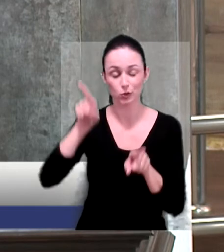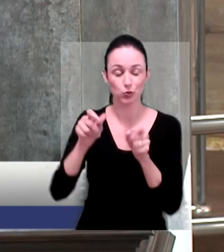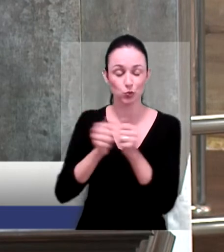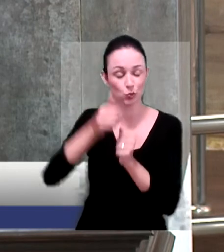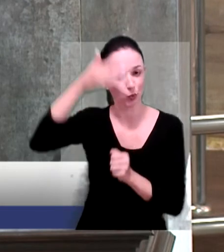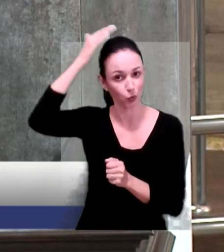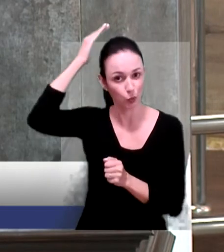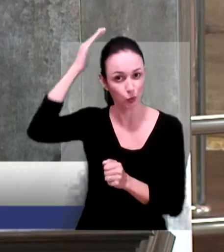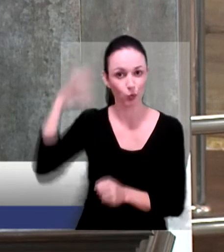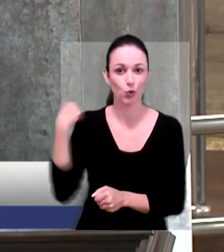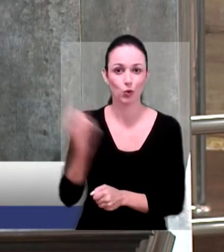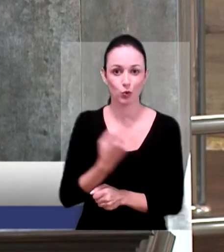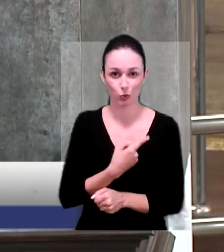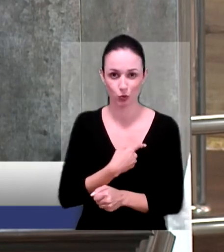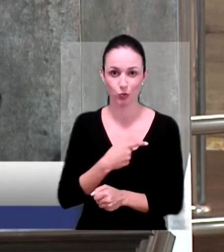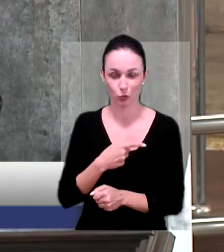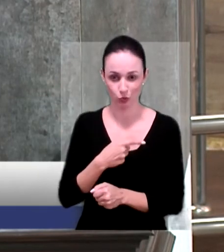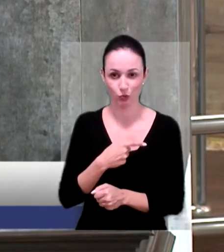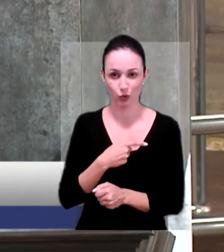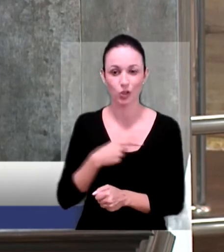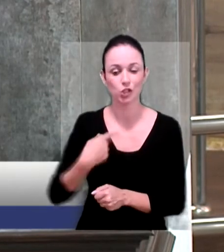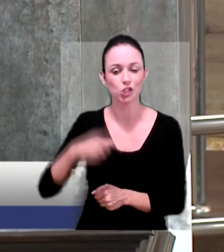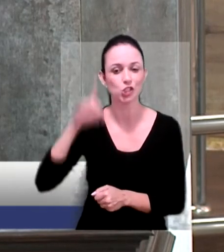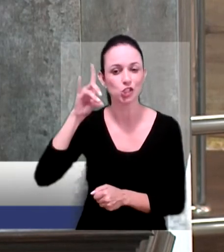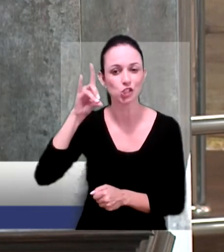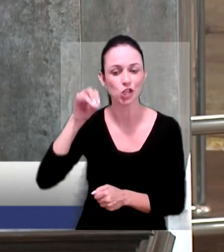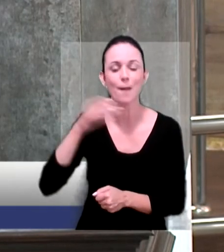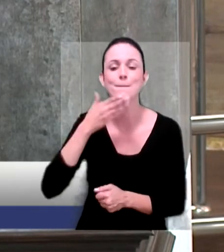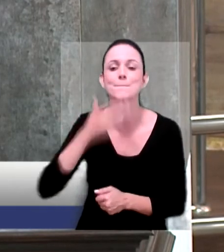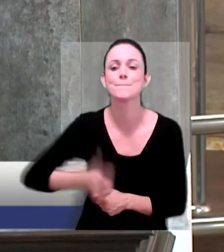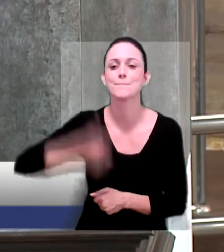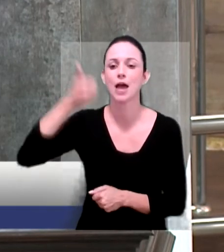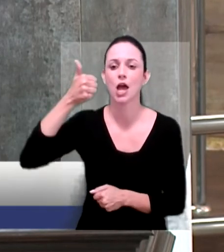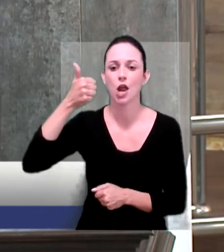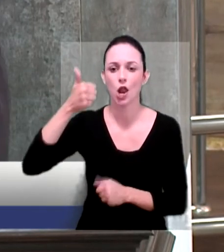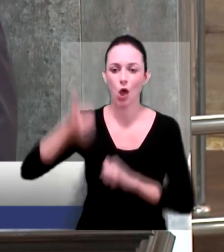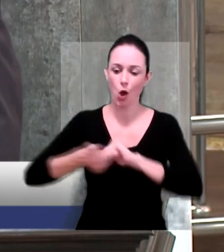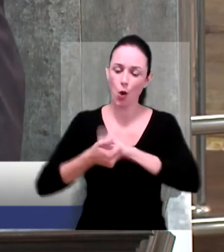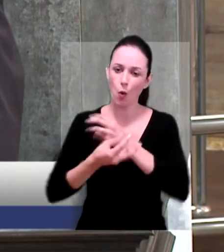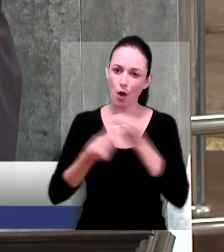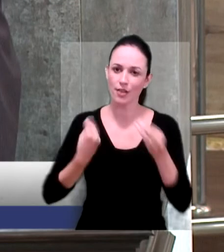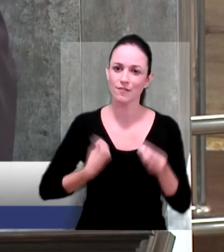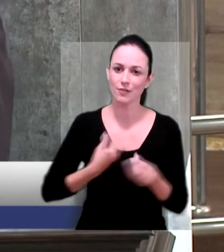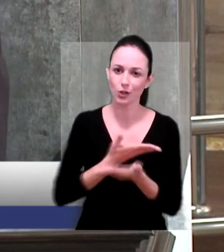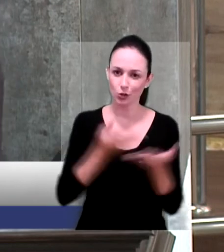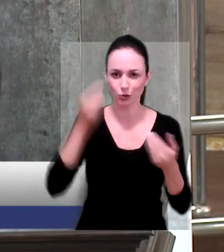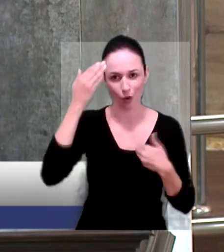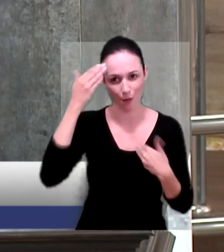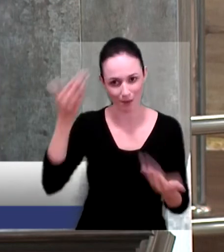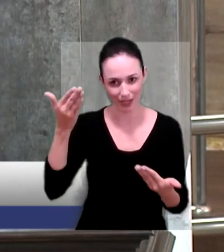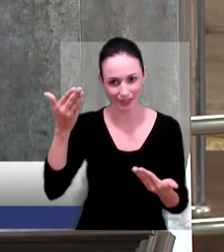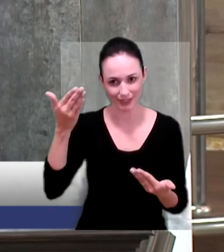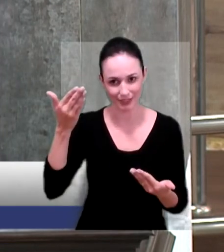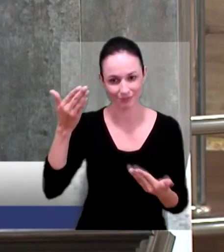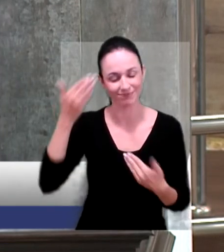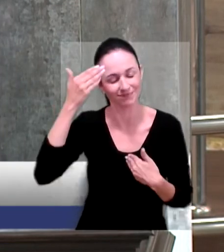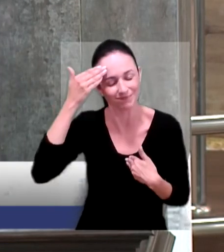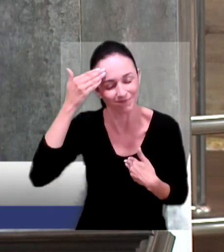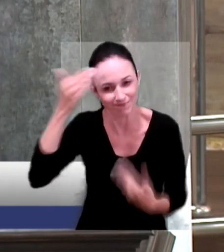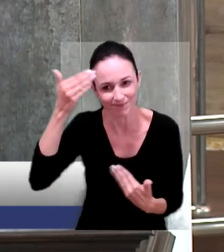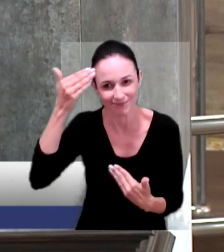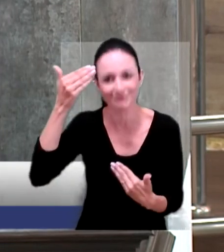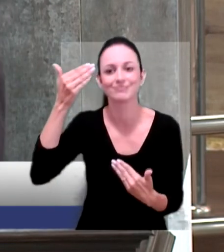estaremos trazendo a todos dias melhores e uma qualidade de vida melhor a todos. Muito obrigado a todos vocês, gratidão, e estaremos